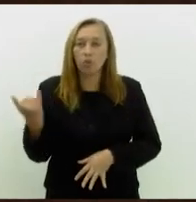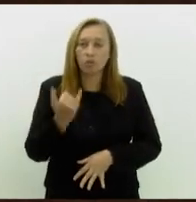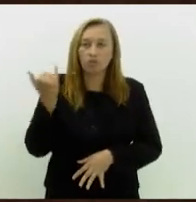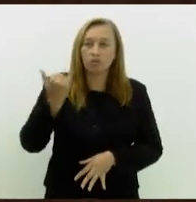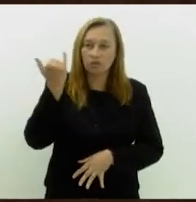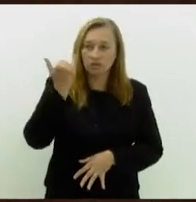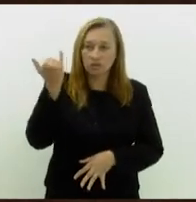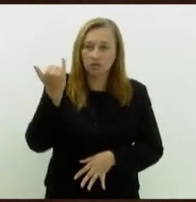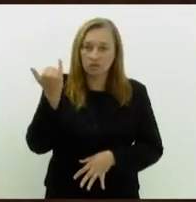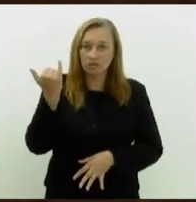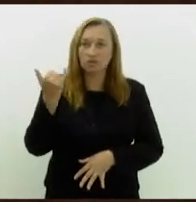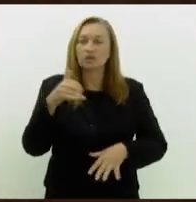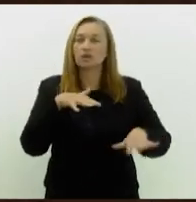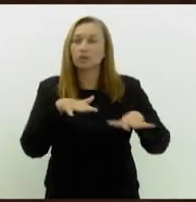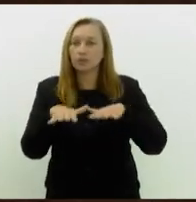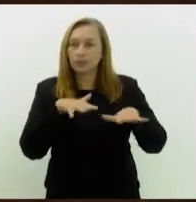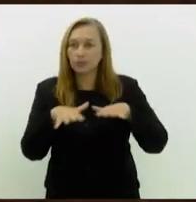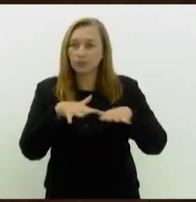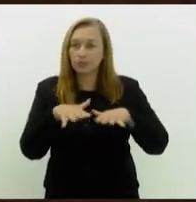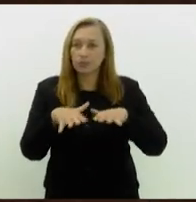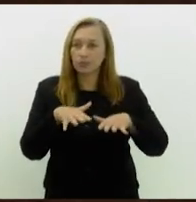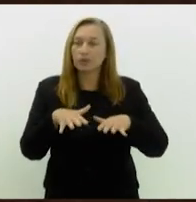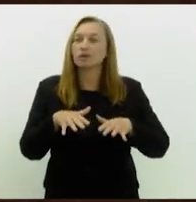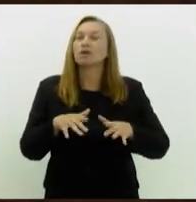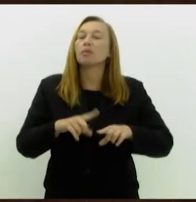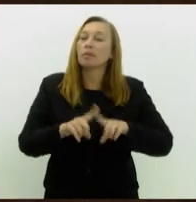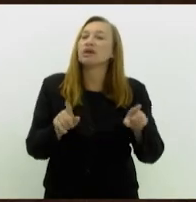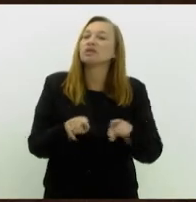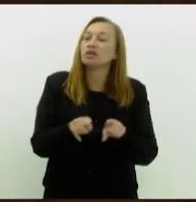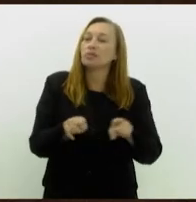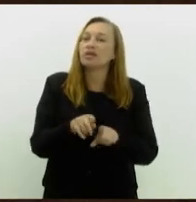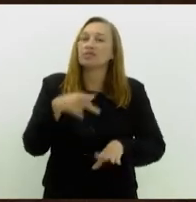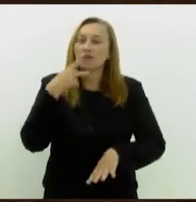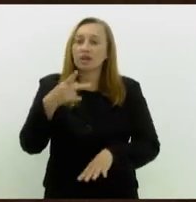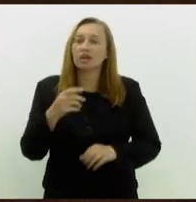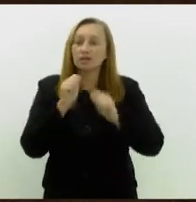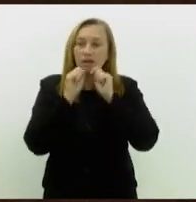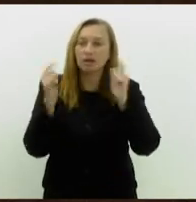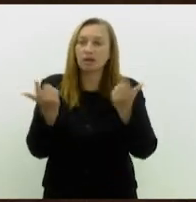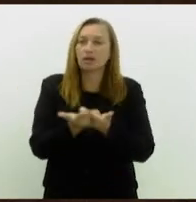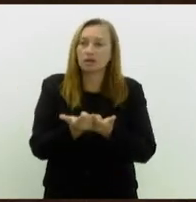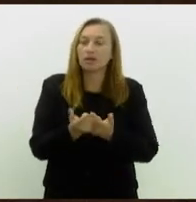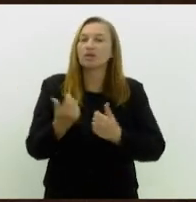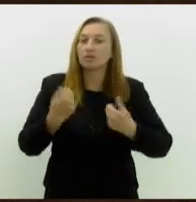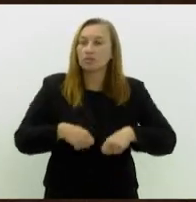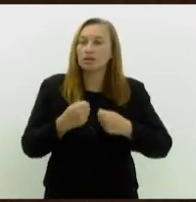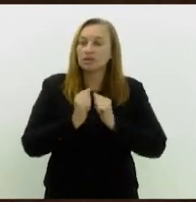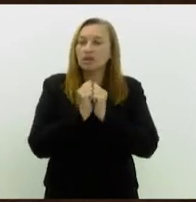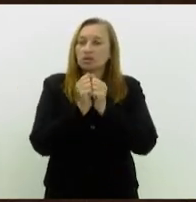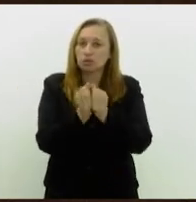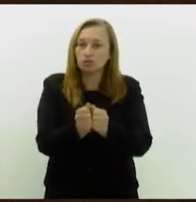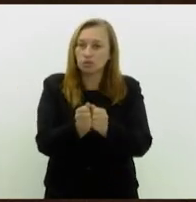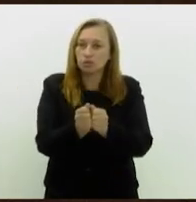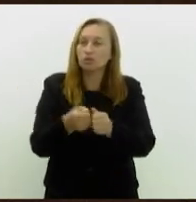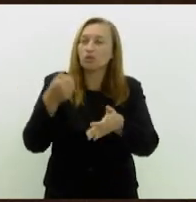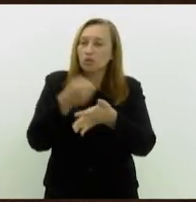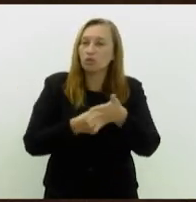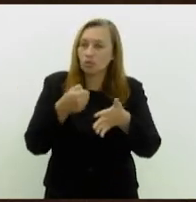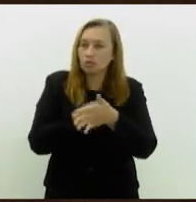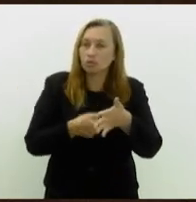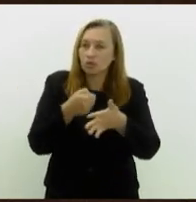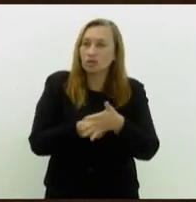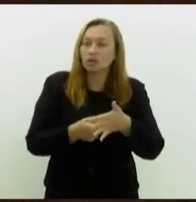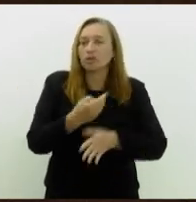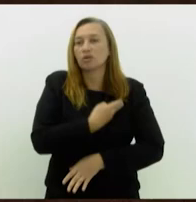de estarem mobilizados nos atos mas também dizer que a Assembleia Legislativa precisa est junta cobrando para que o